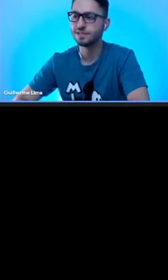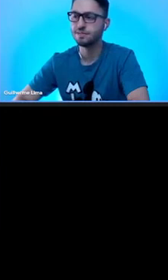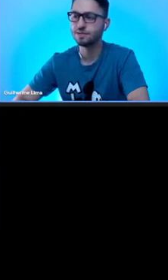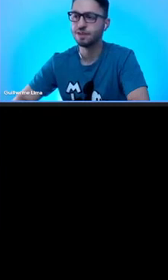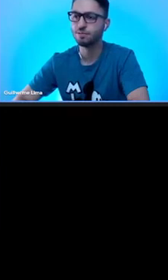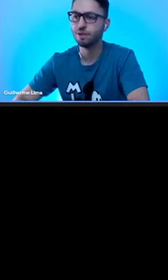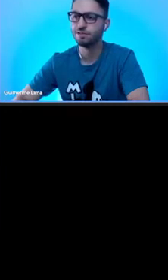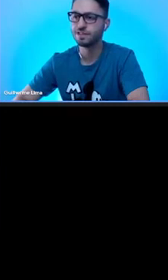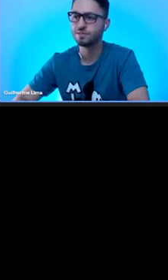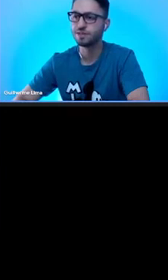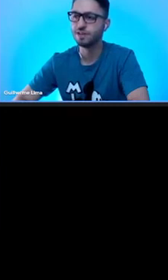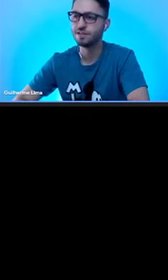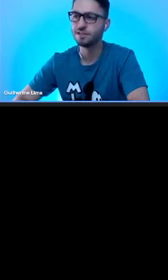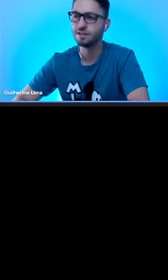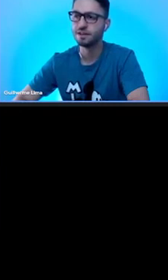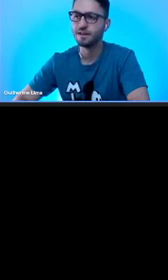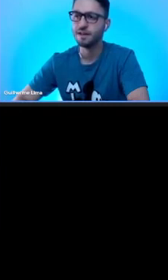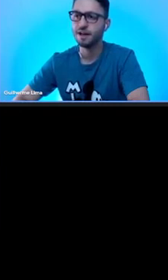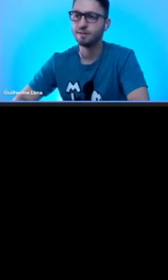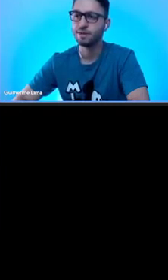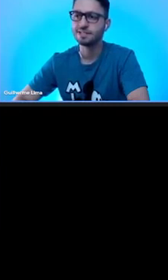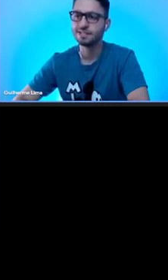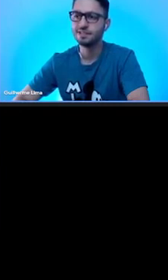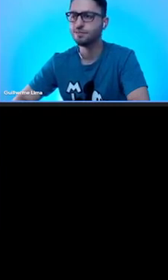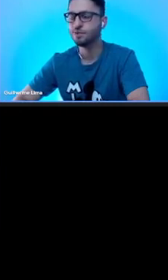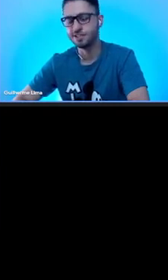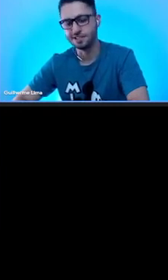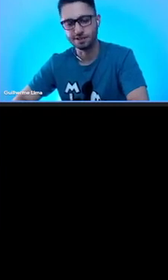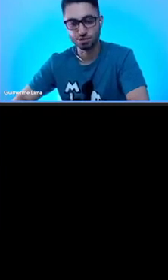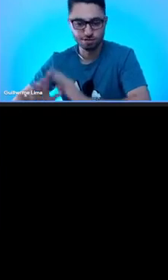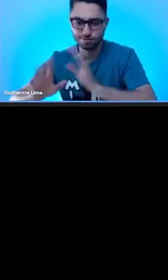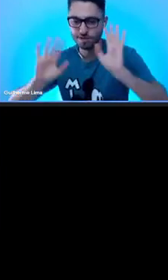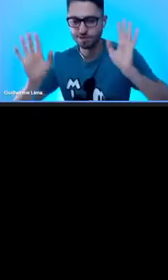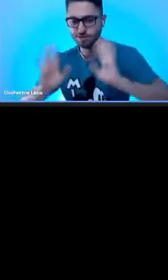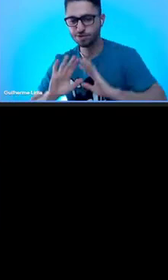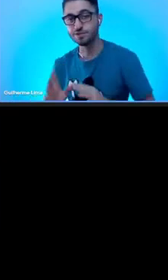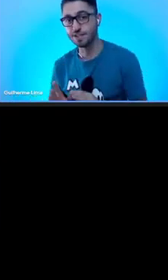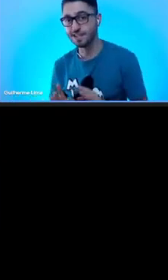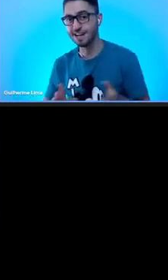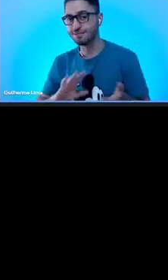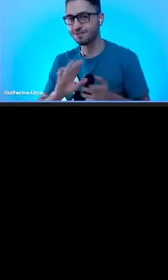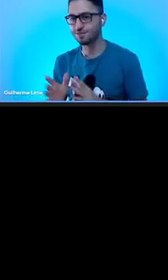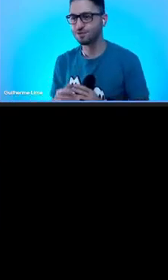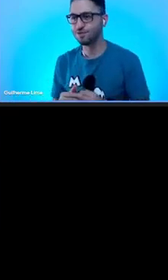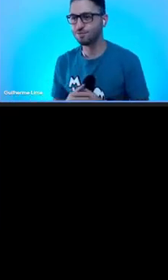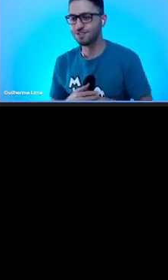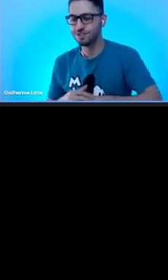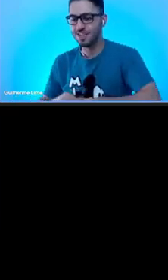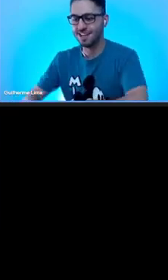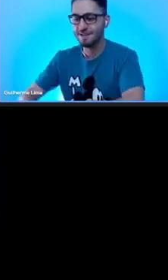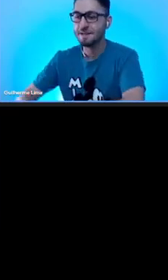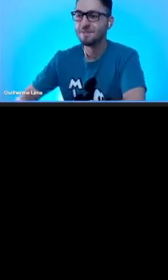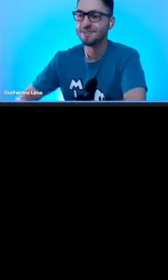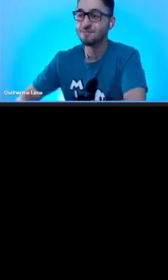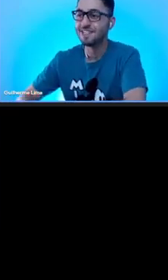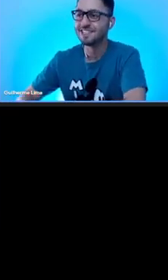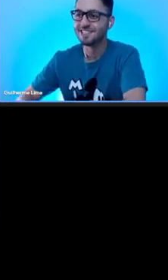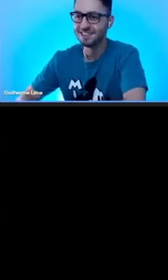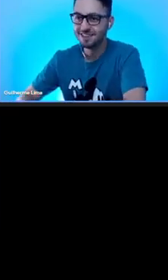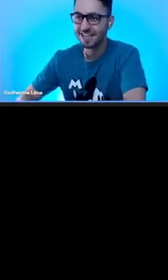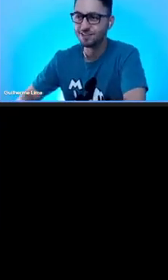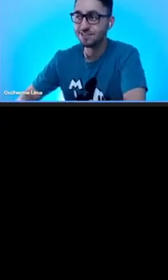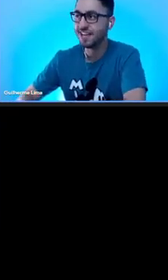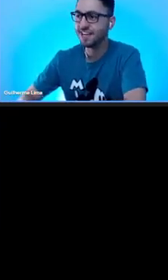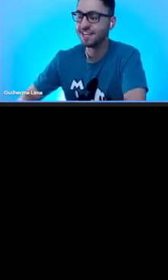dinossaurinho pra cima, quando ele pula faz um barulhinho, aí aparece aqui e eu morri, gente. Eu sou bem ruim no joguinho, sei criar, mas eu sou ruim pra jogar, tá? Então,